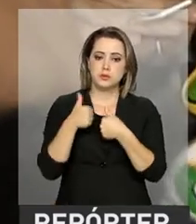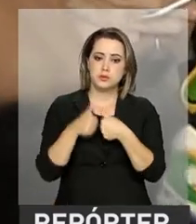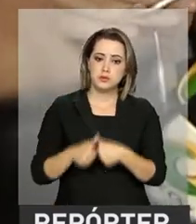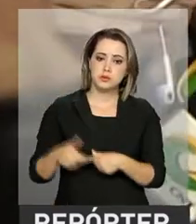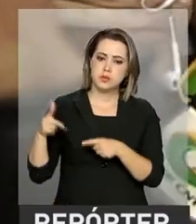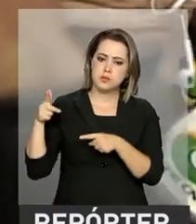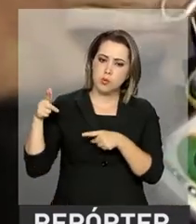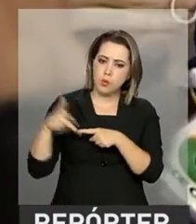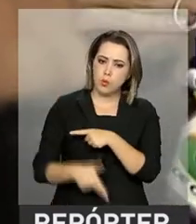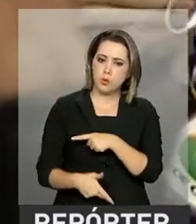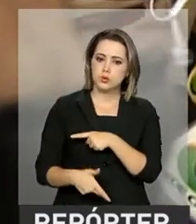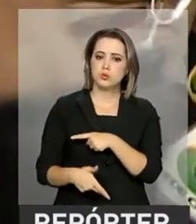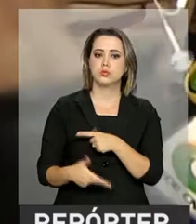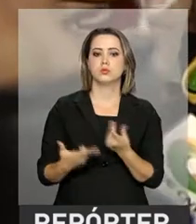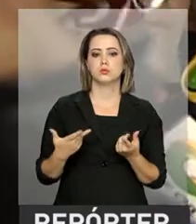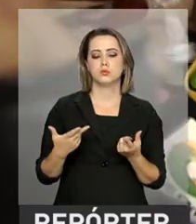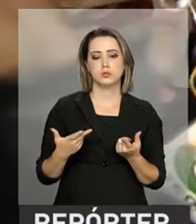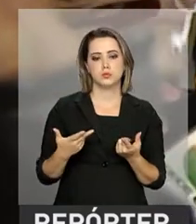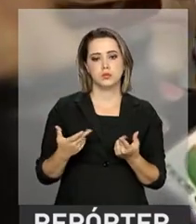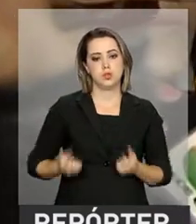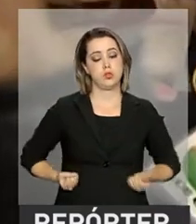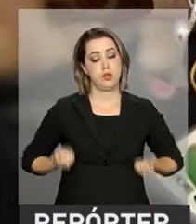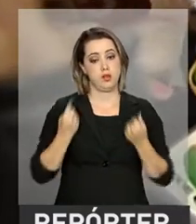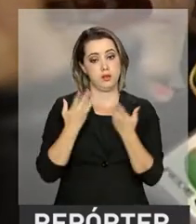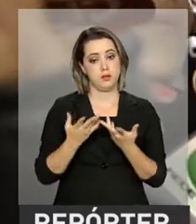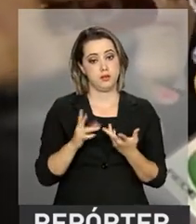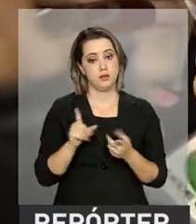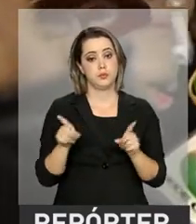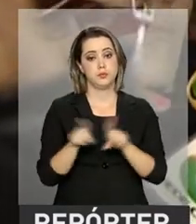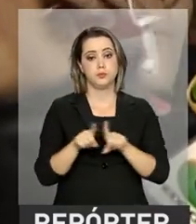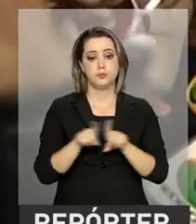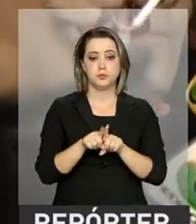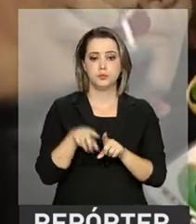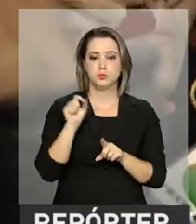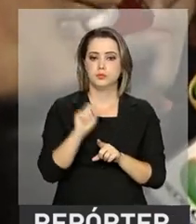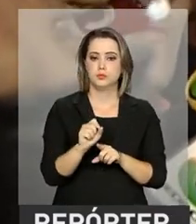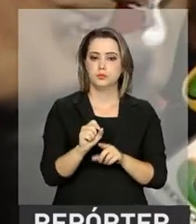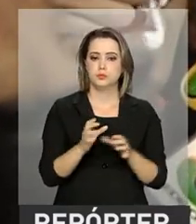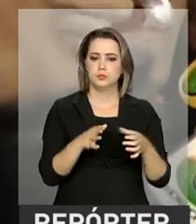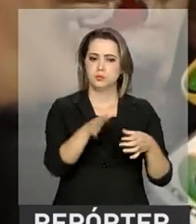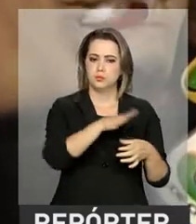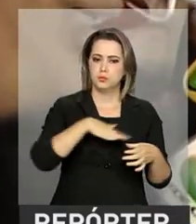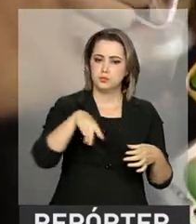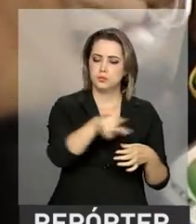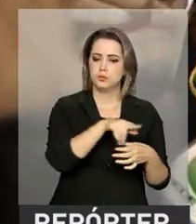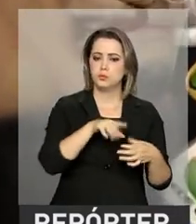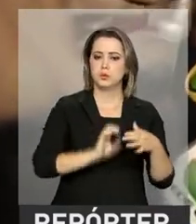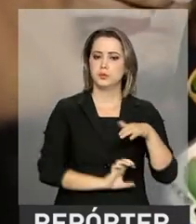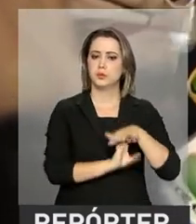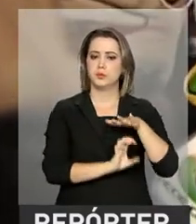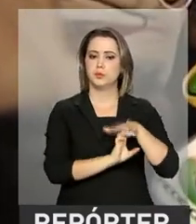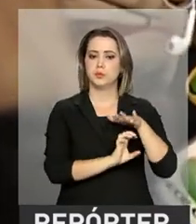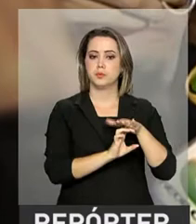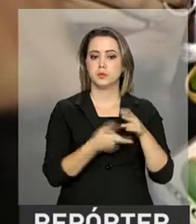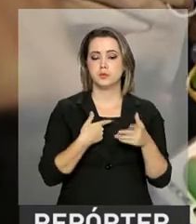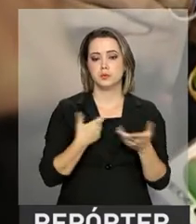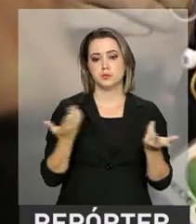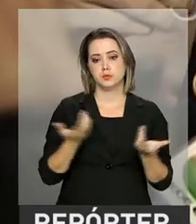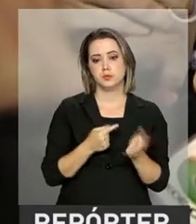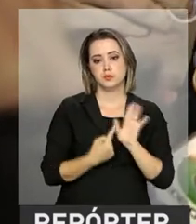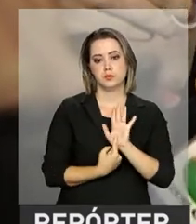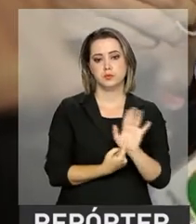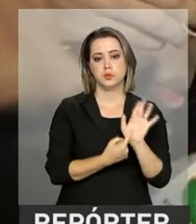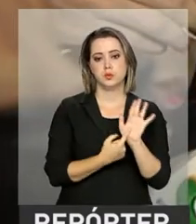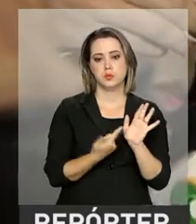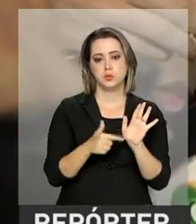corte profundo e também por segmentos empresariais que não mostraram